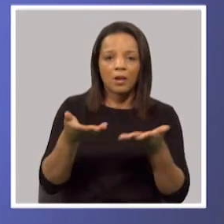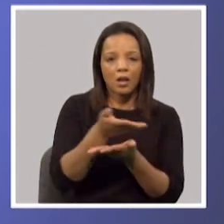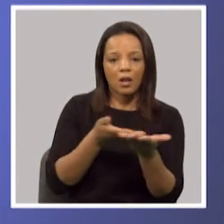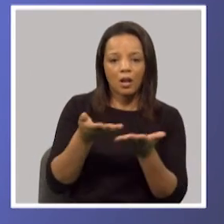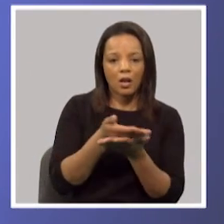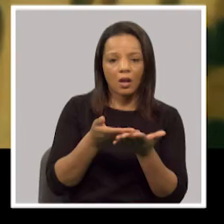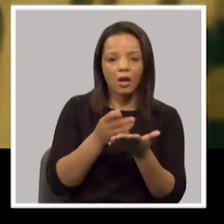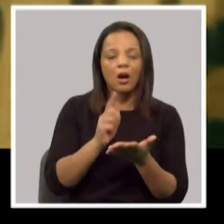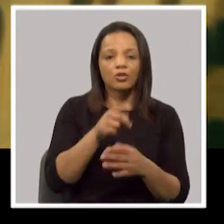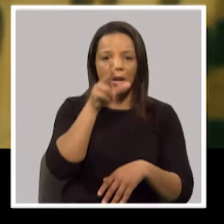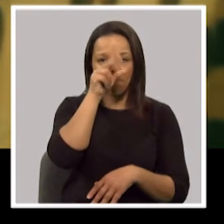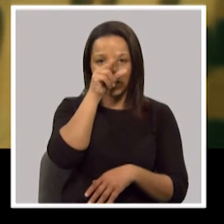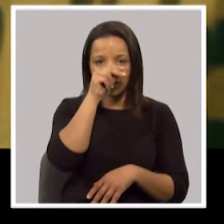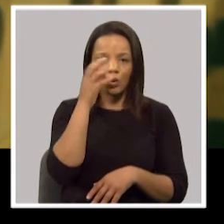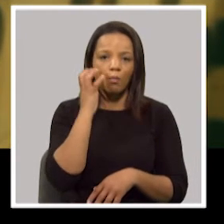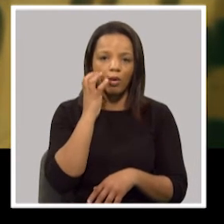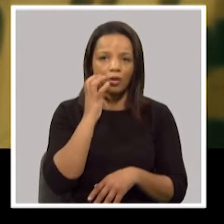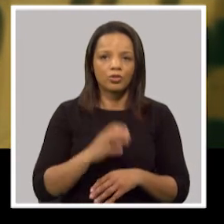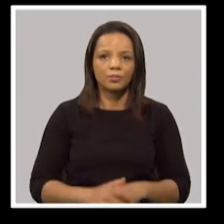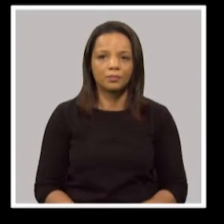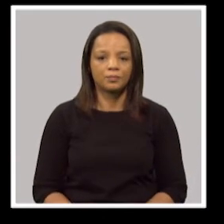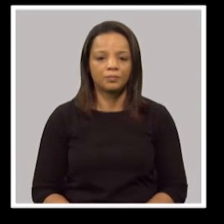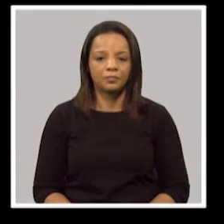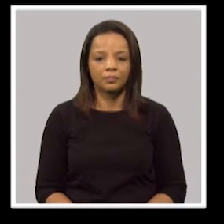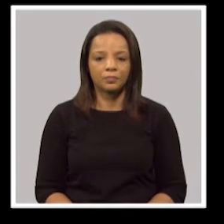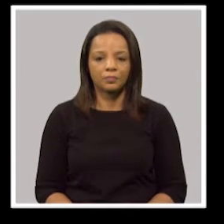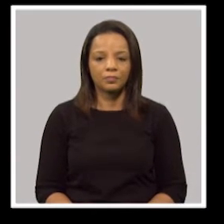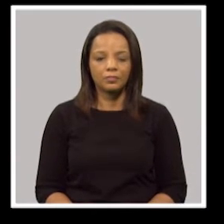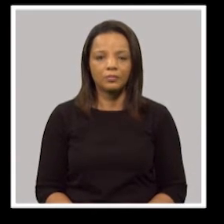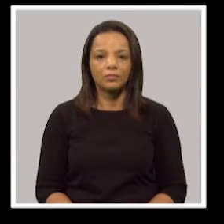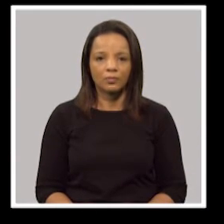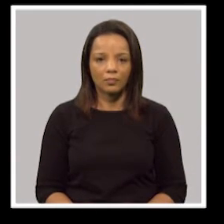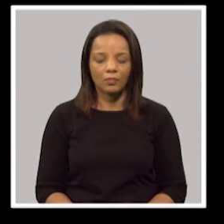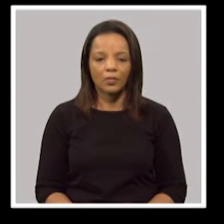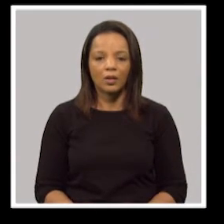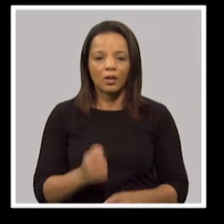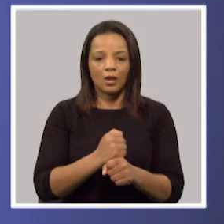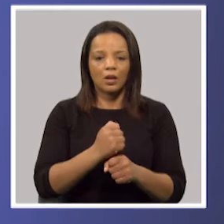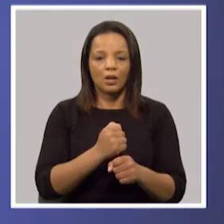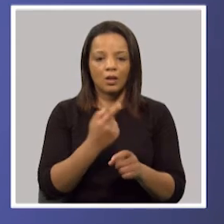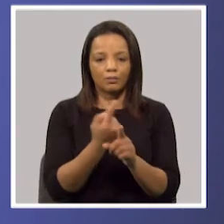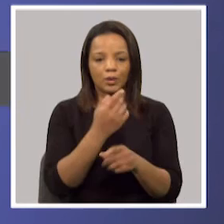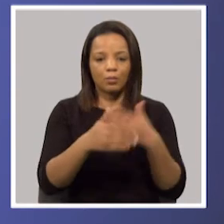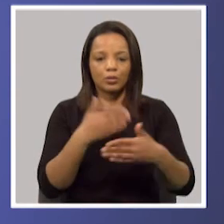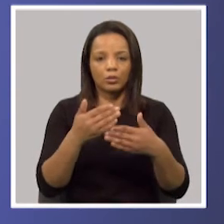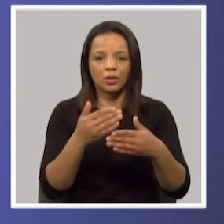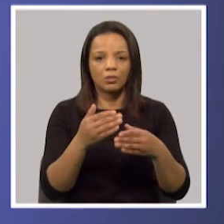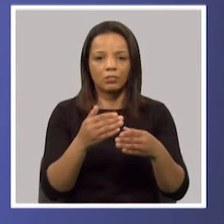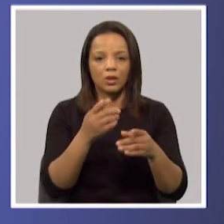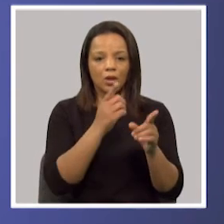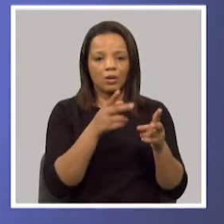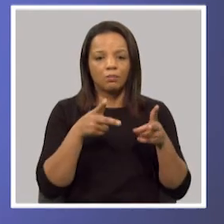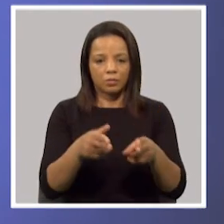conversa com um simples patinho de borracha. A produção da curta foi dividida em